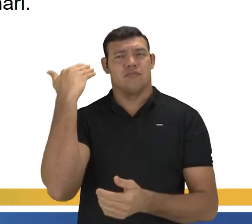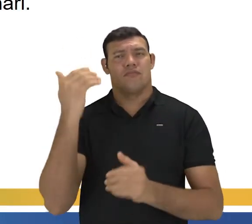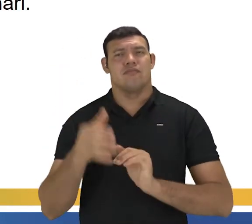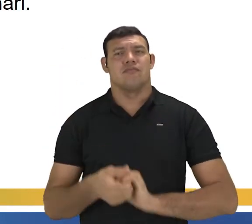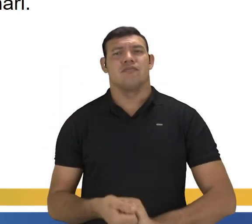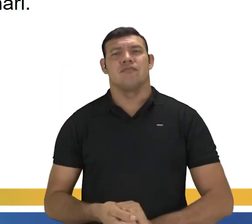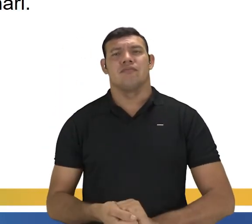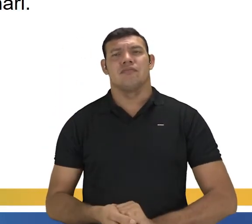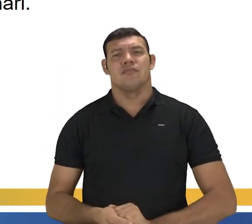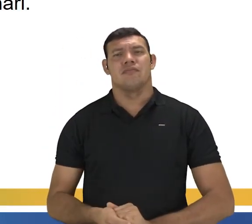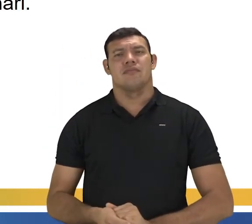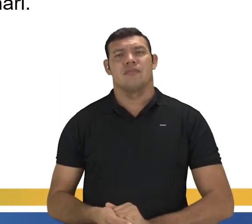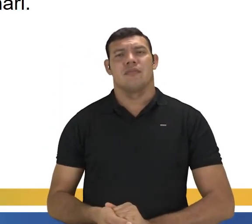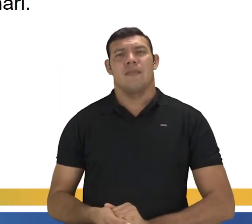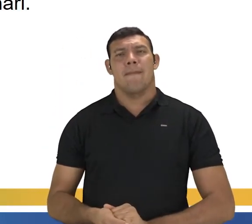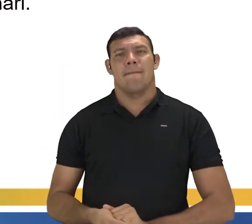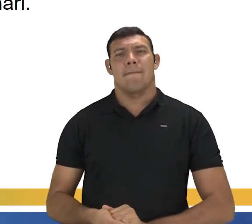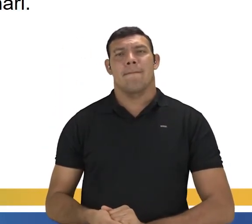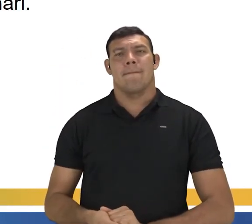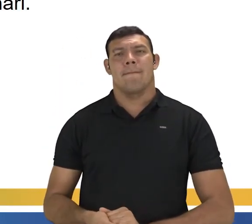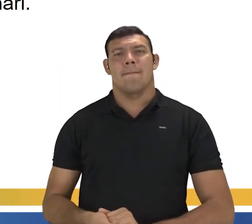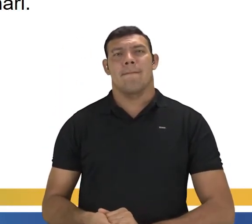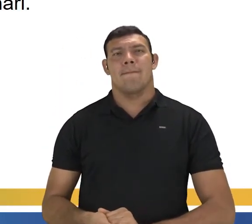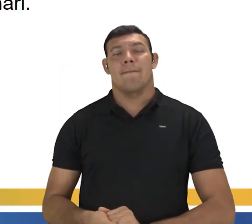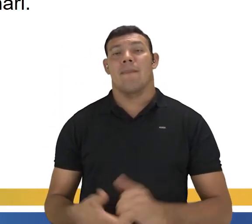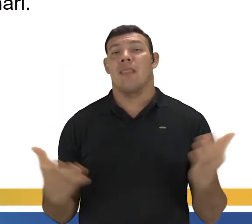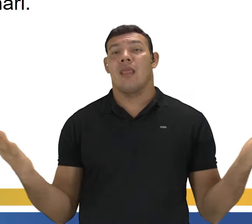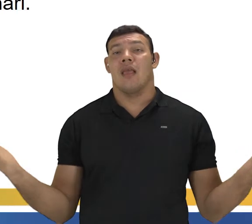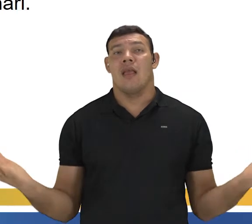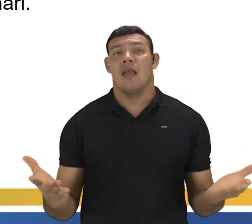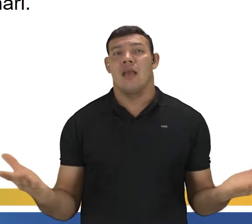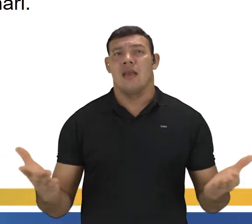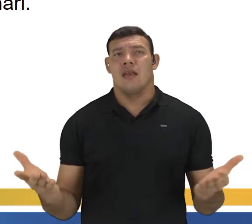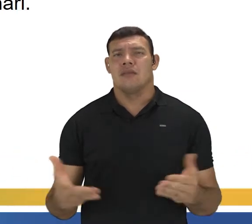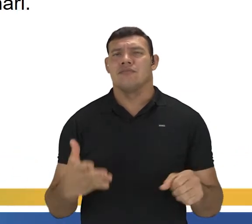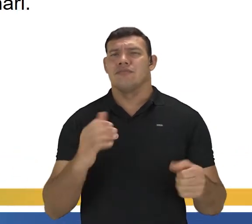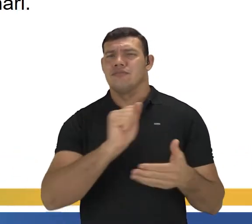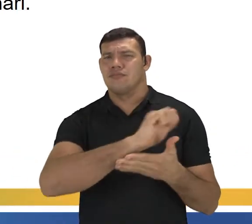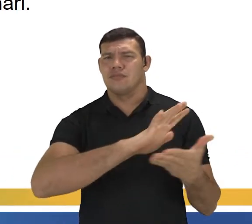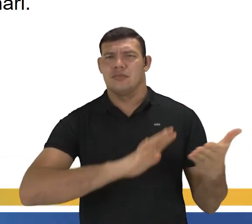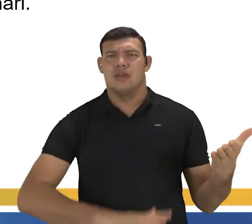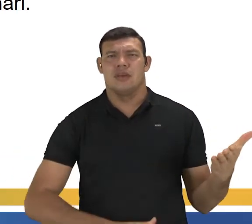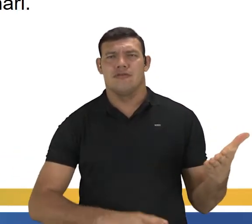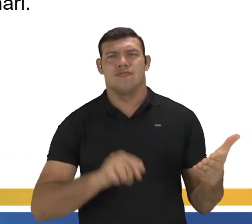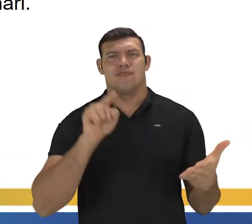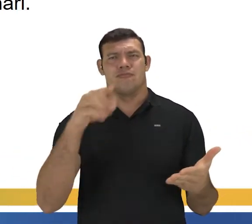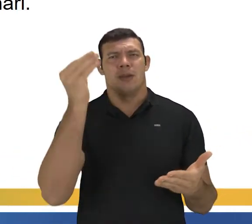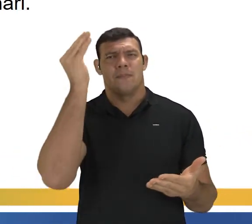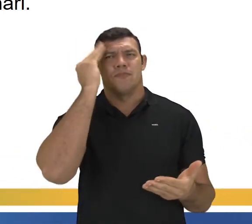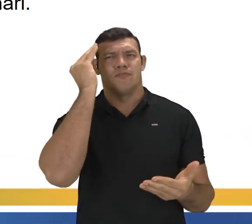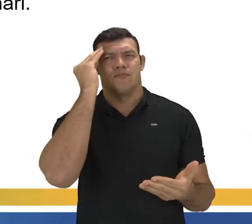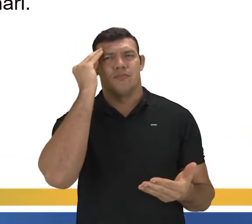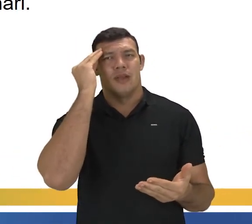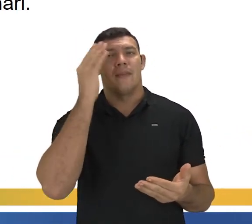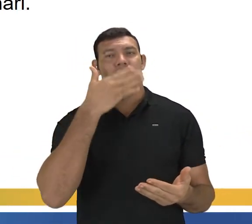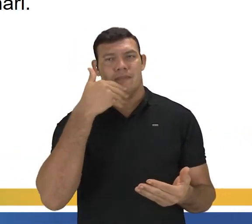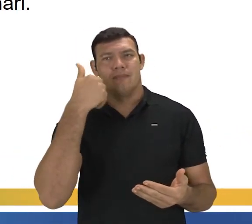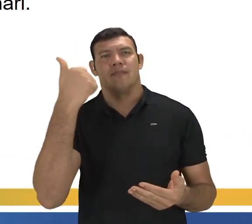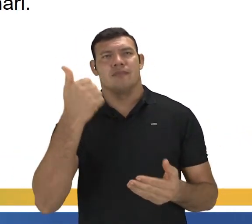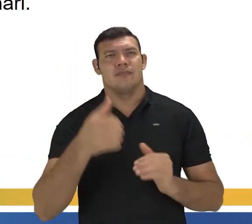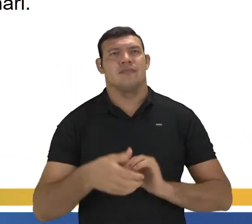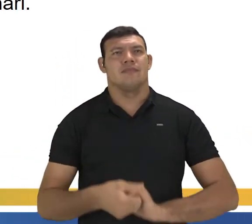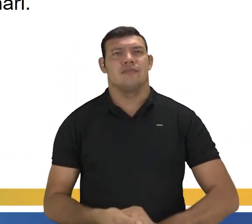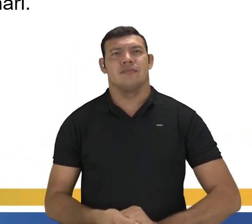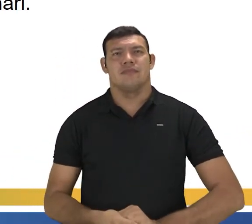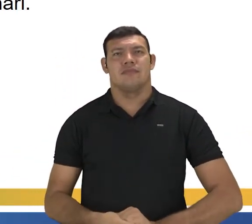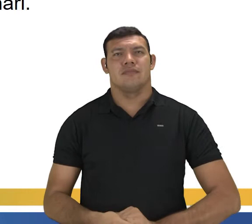e a revista de maior assunto então vamos partir para os exercícios lentes dos and sides